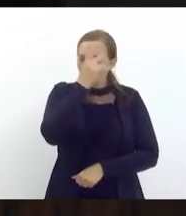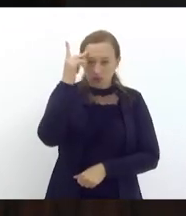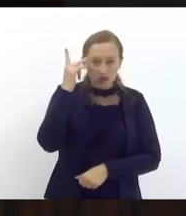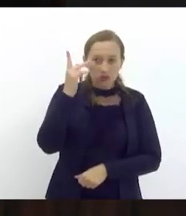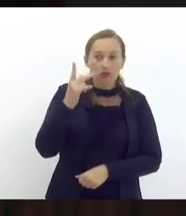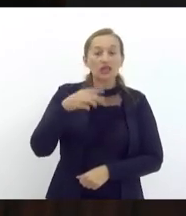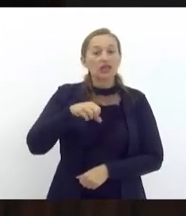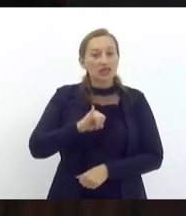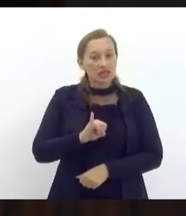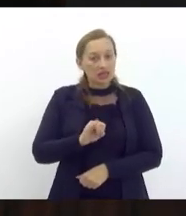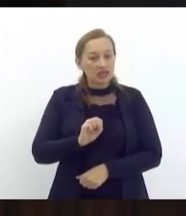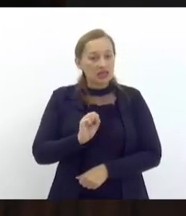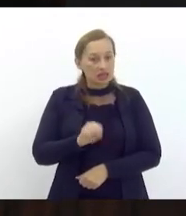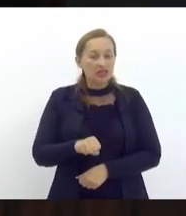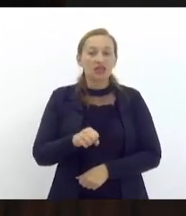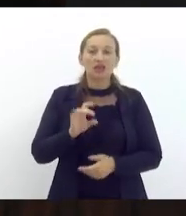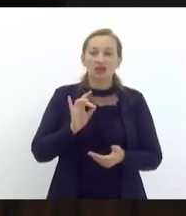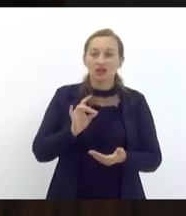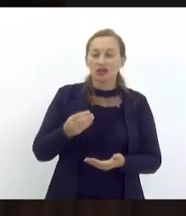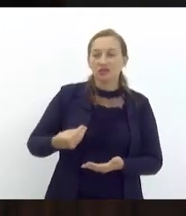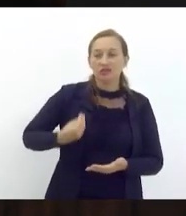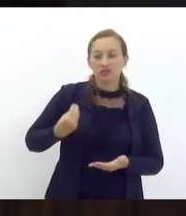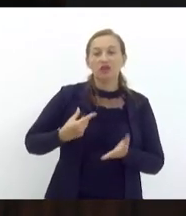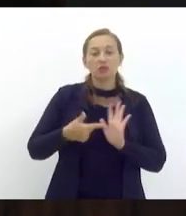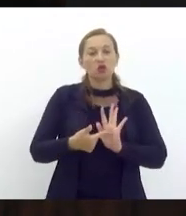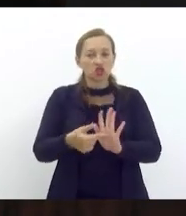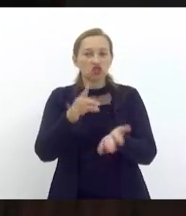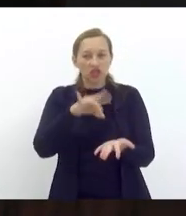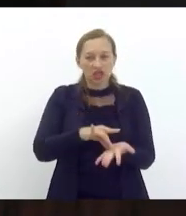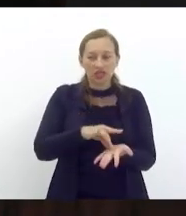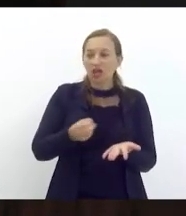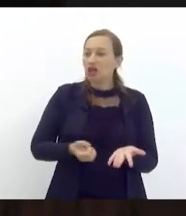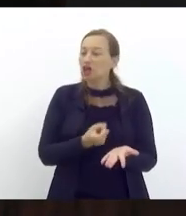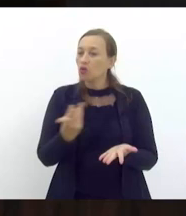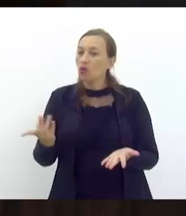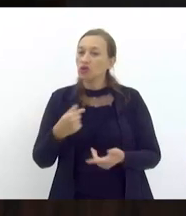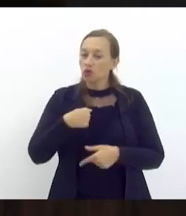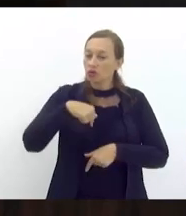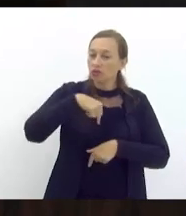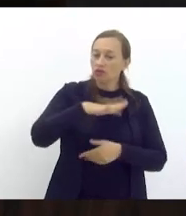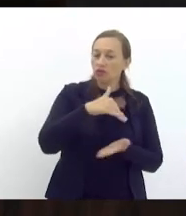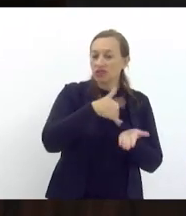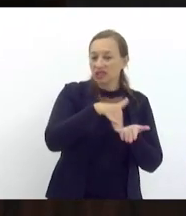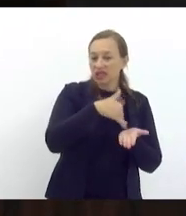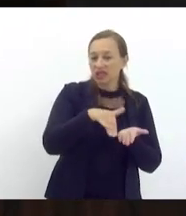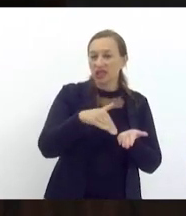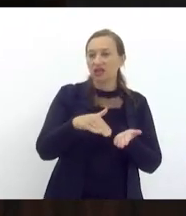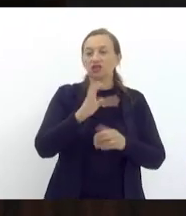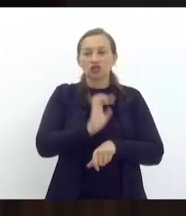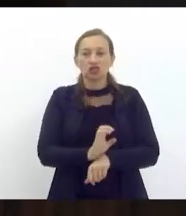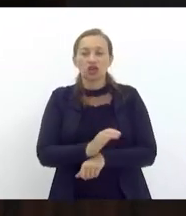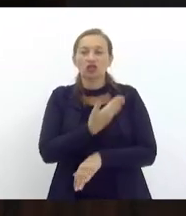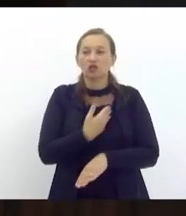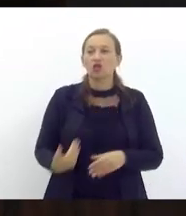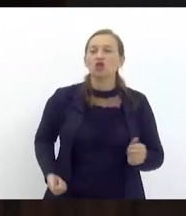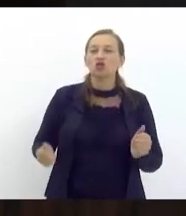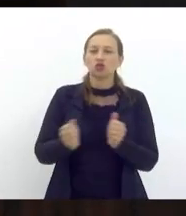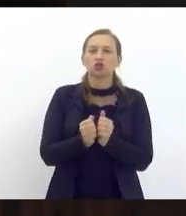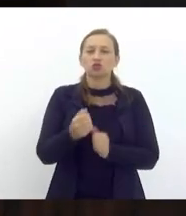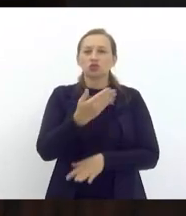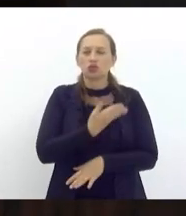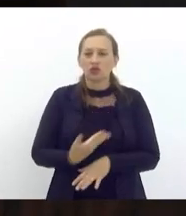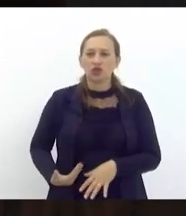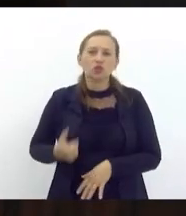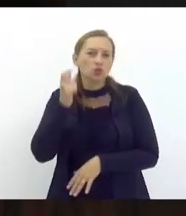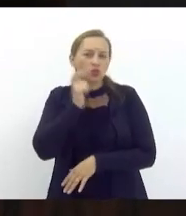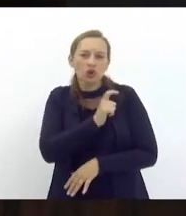nesse sentido e pelo menos da minha parte enquanto fui lá secretário de estado de governo junto com o governador Cláudio